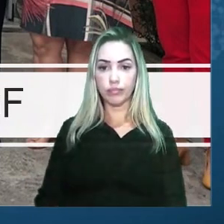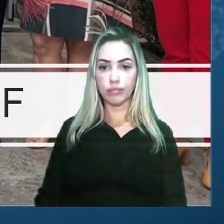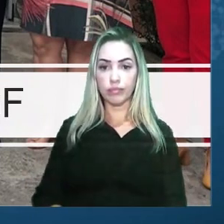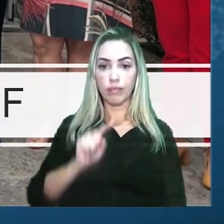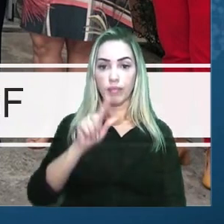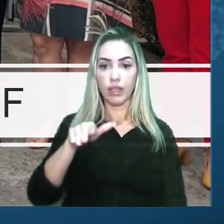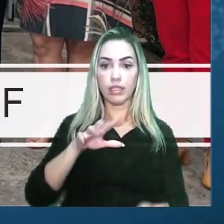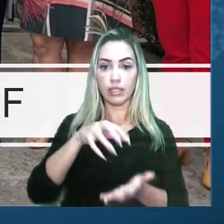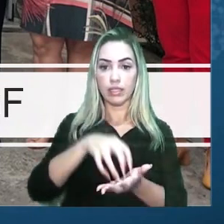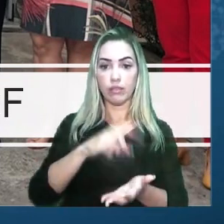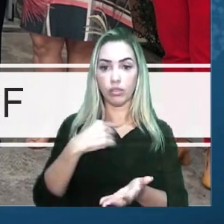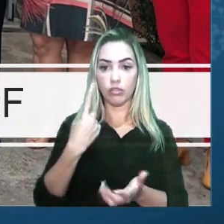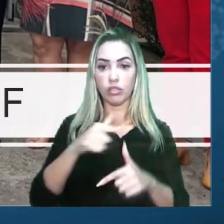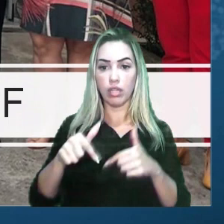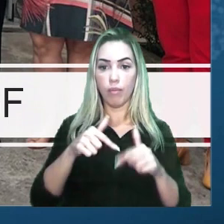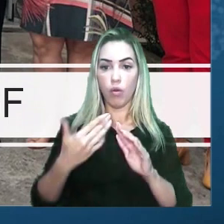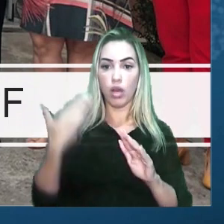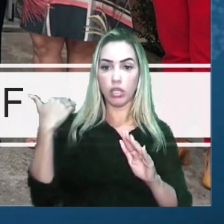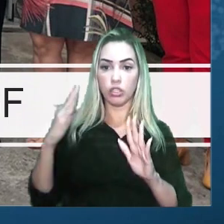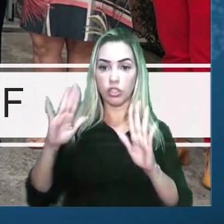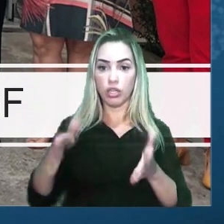chegamos a trabalhar anteriormente, é o centro do